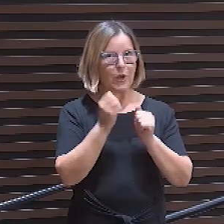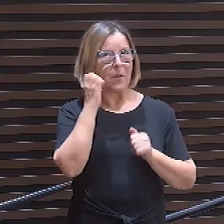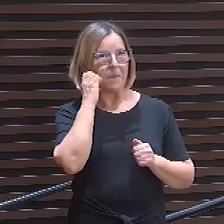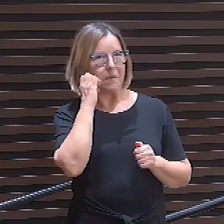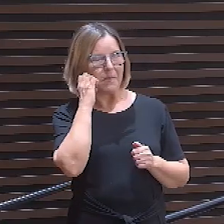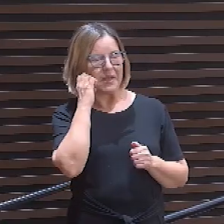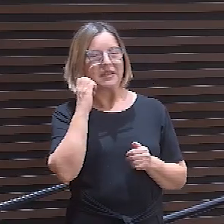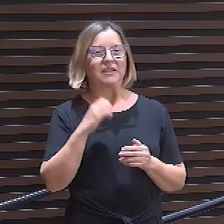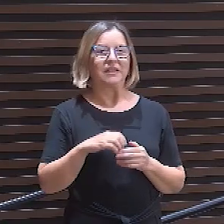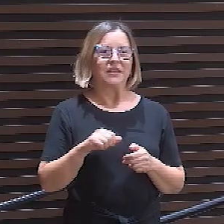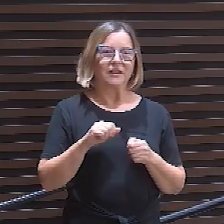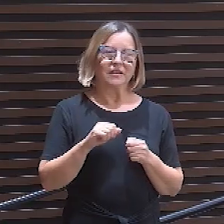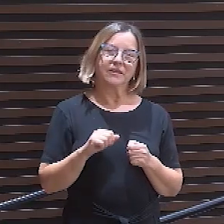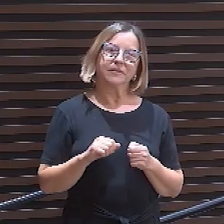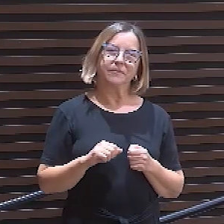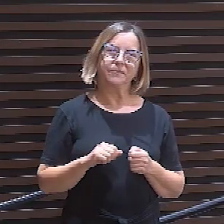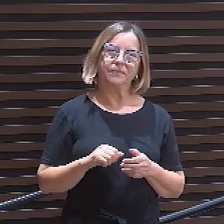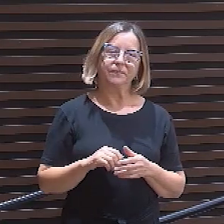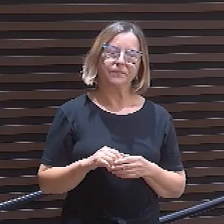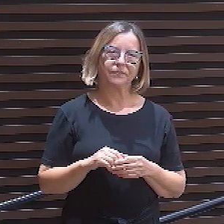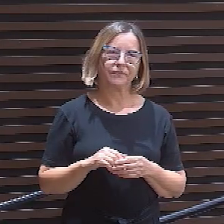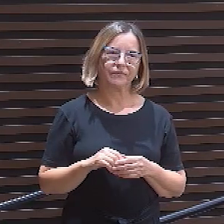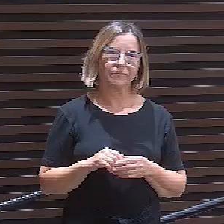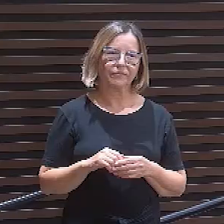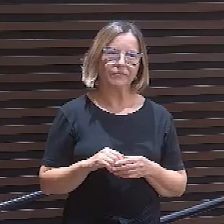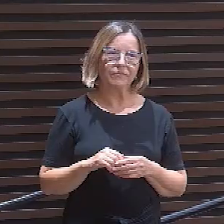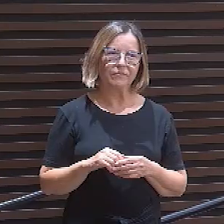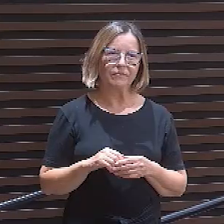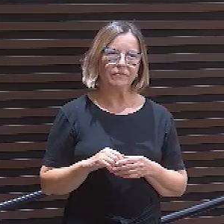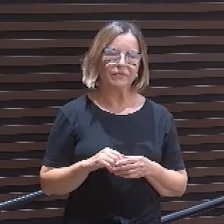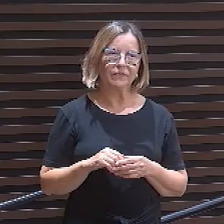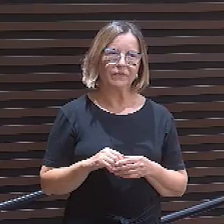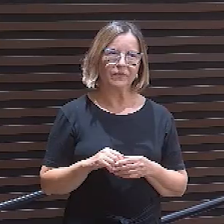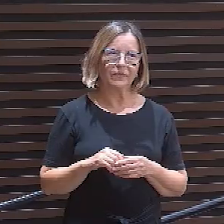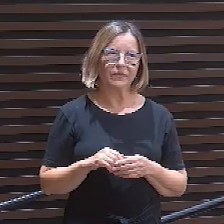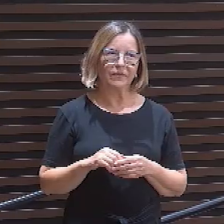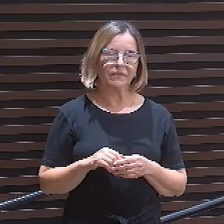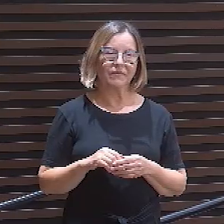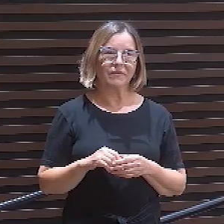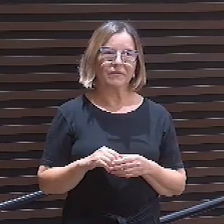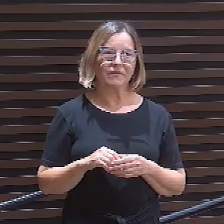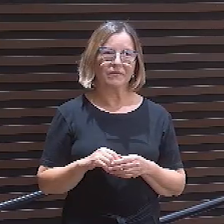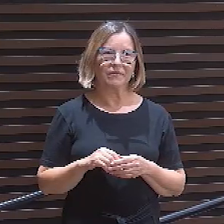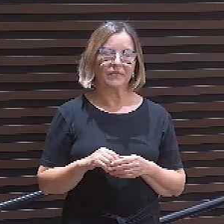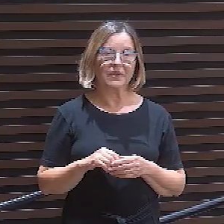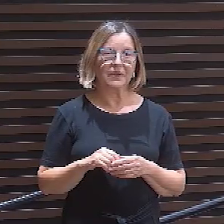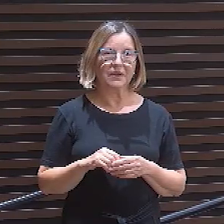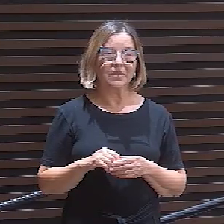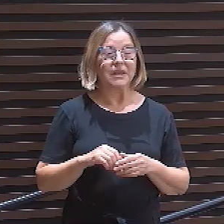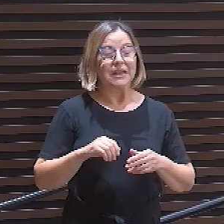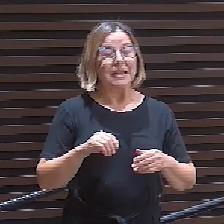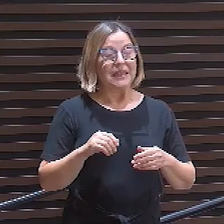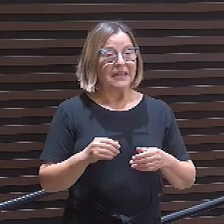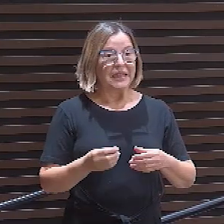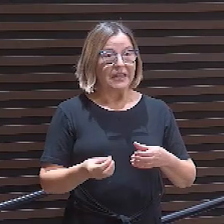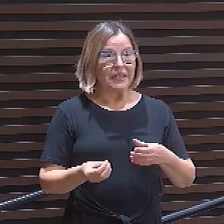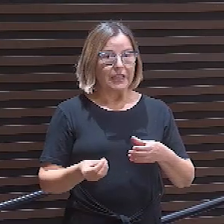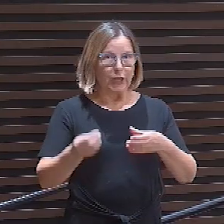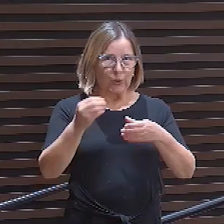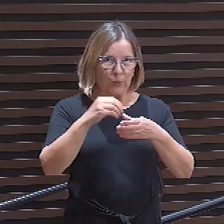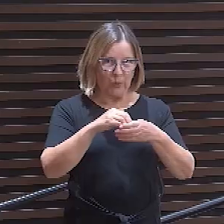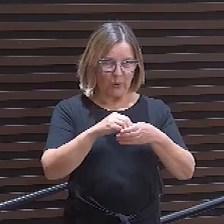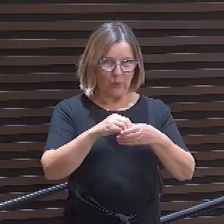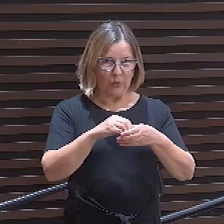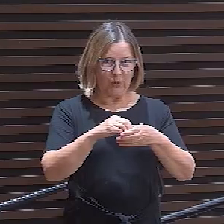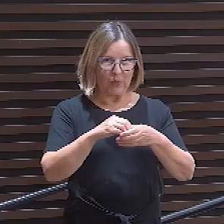que fez todo aquele trabalho de colocar o menino num cesto de vime